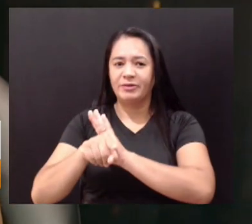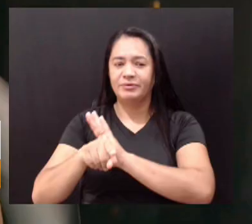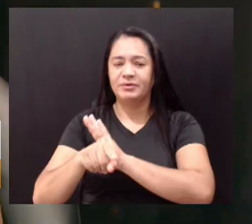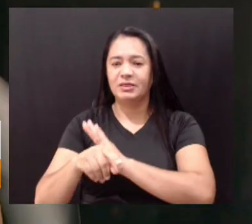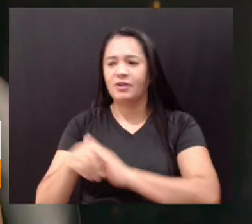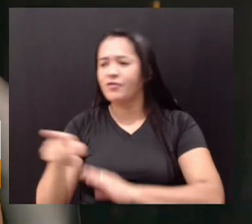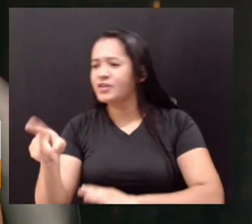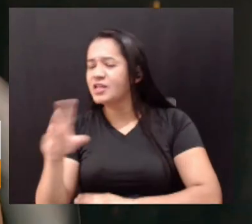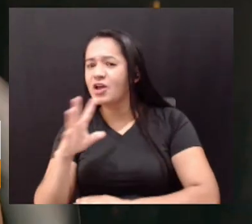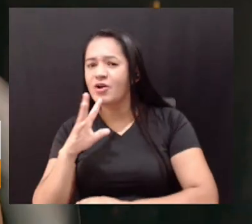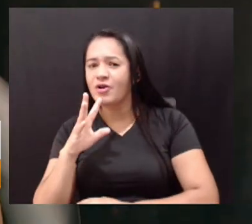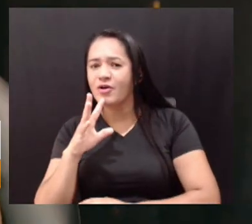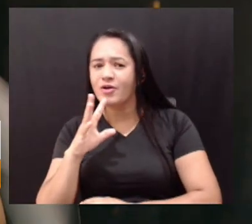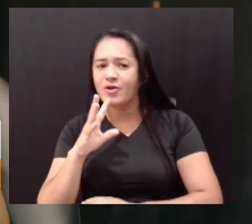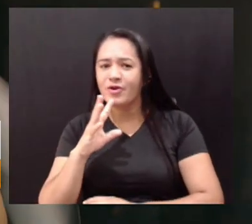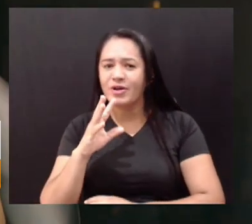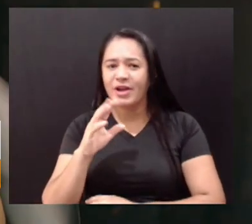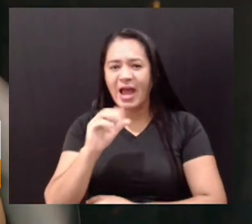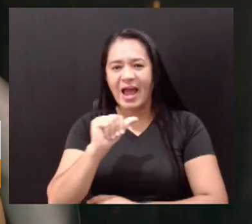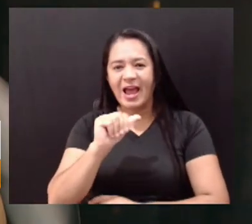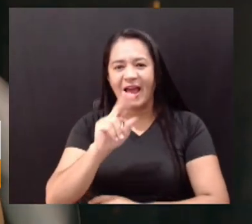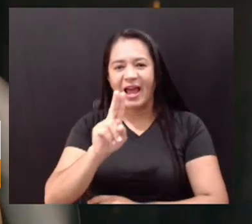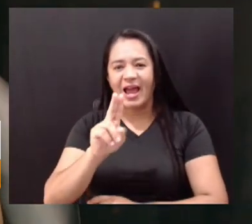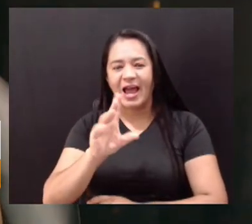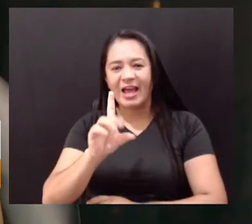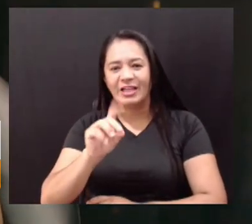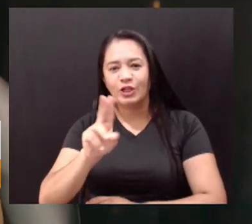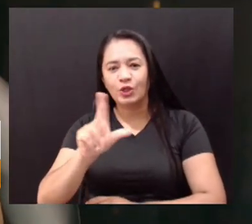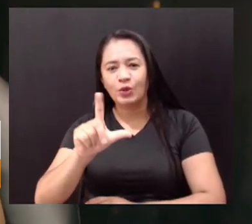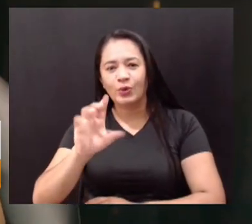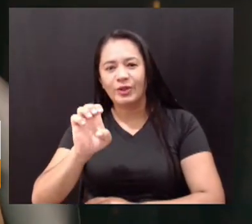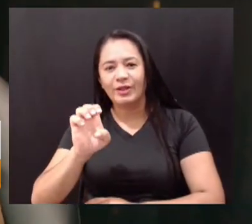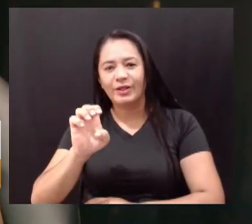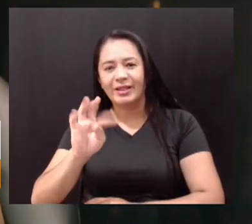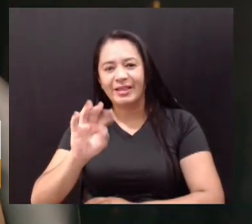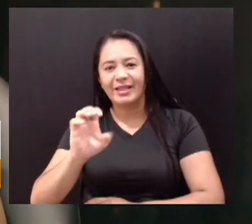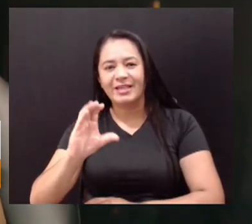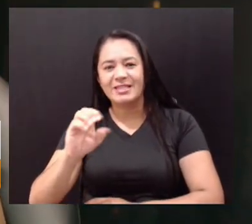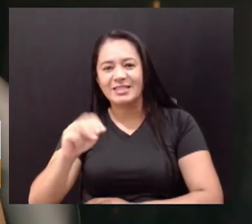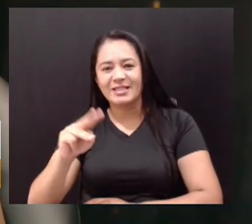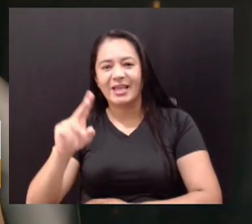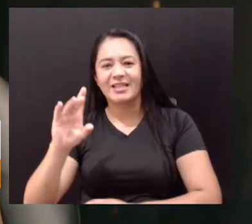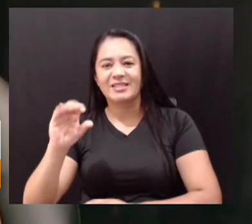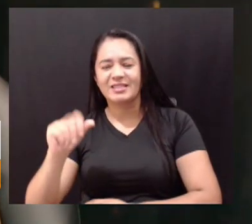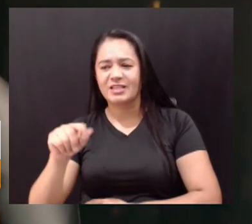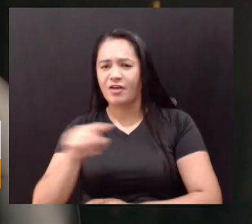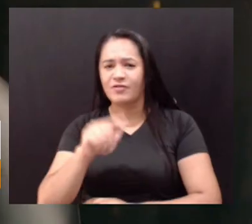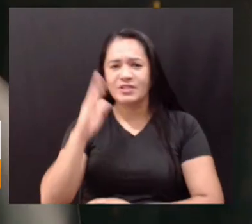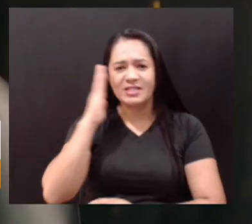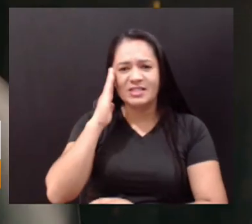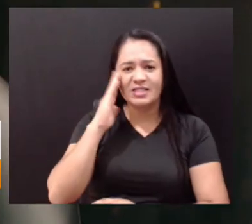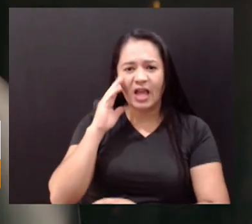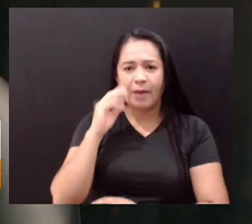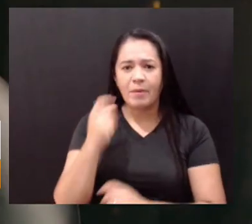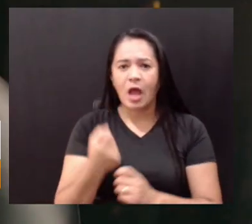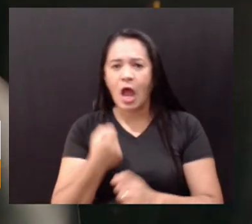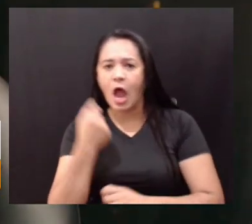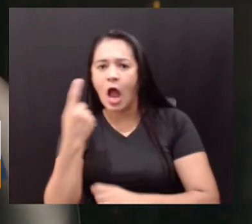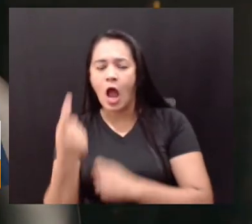termo adultescência. Será que as pessoas sabem o que é? Será que alguma se identificou com esse